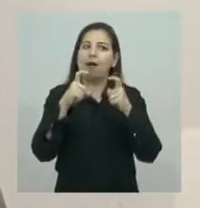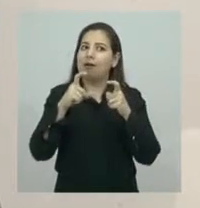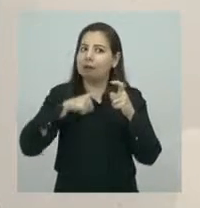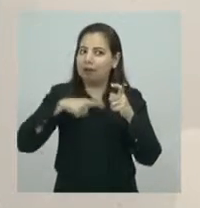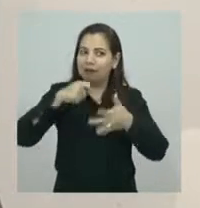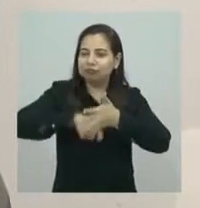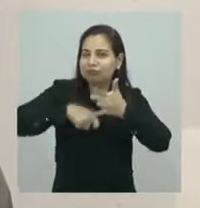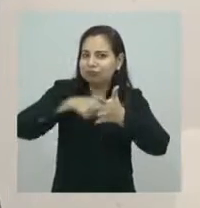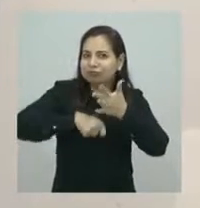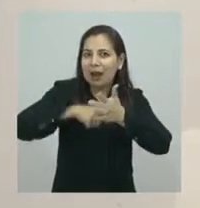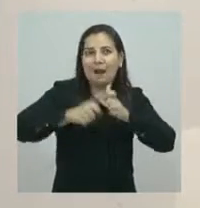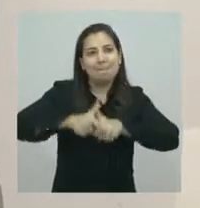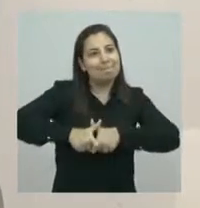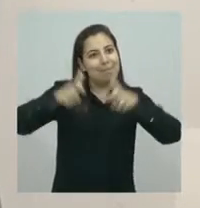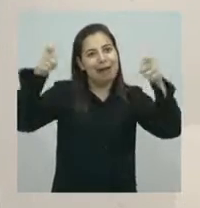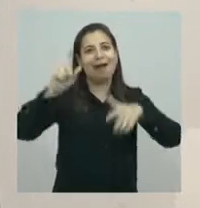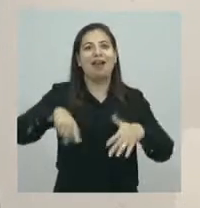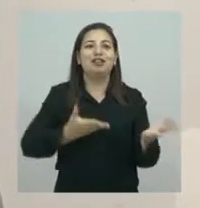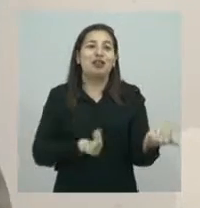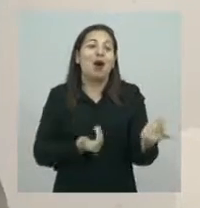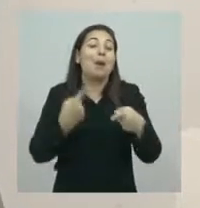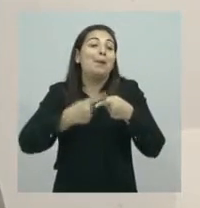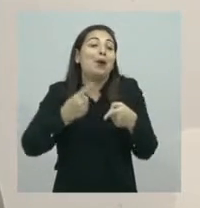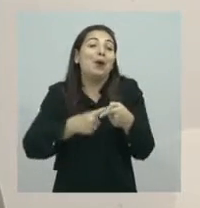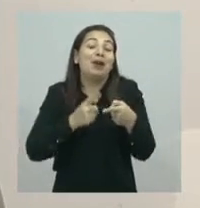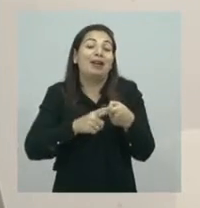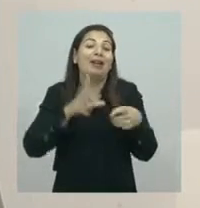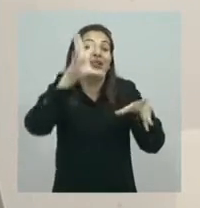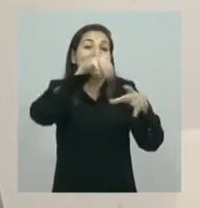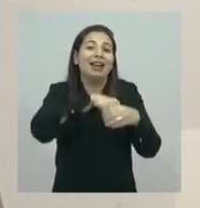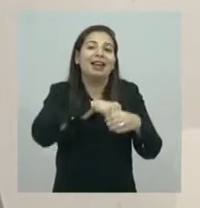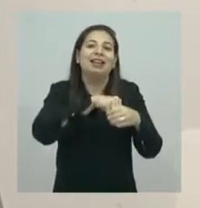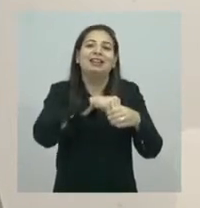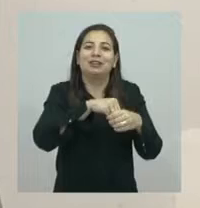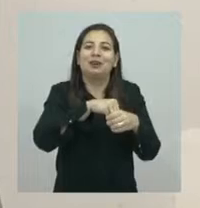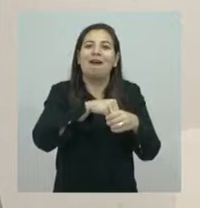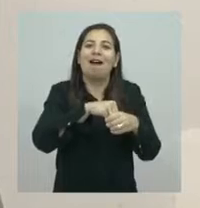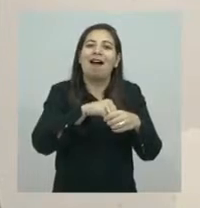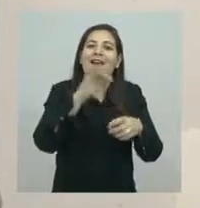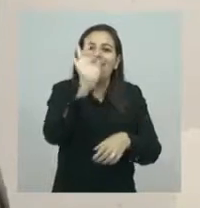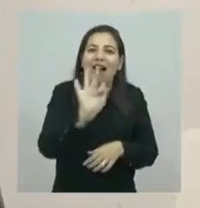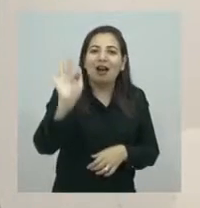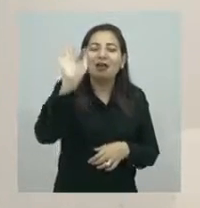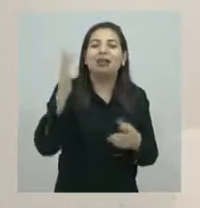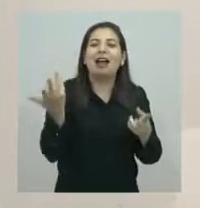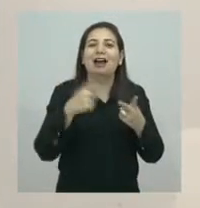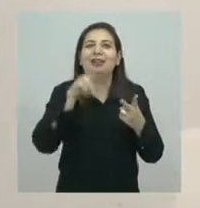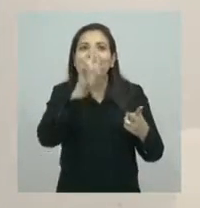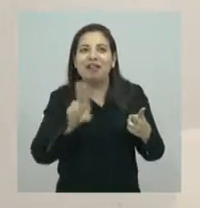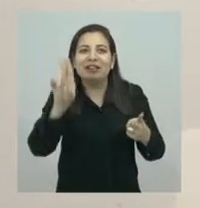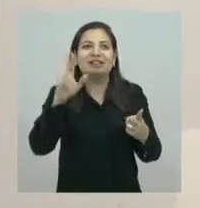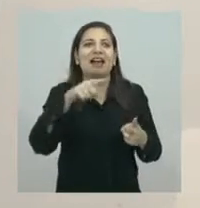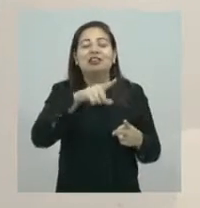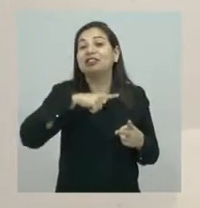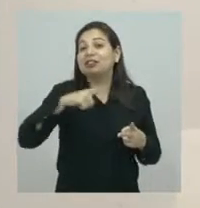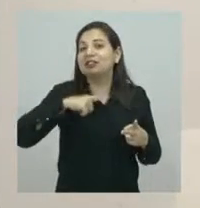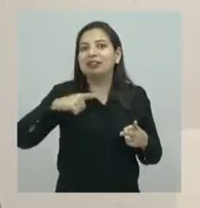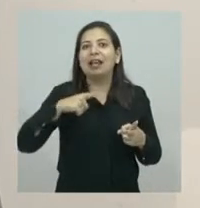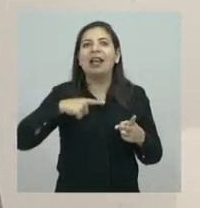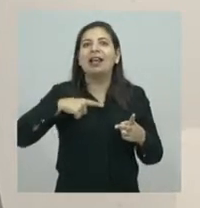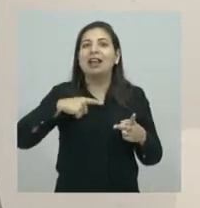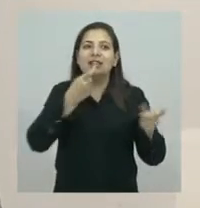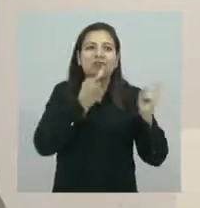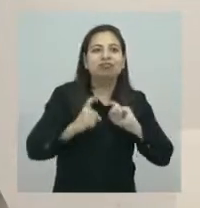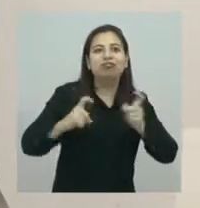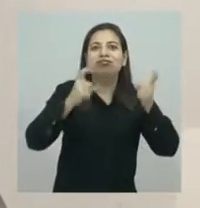das universidades, dos movimentos sociais hoje que estão bem aflorados com relação a essa questão, bem avançados. Mas